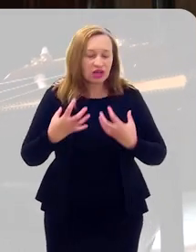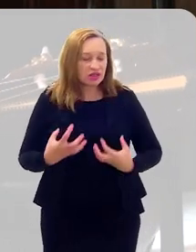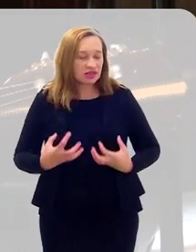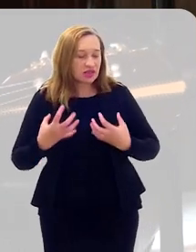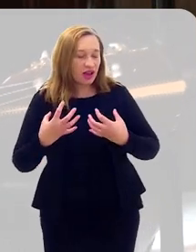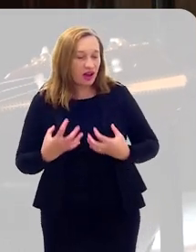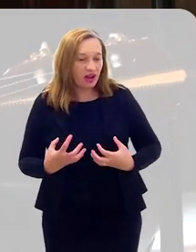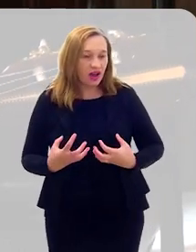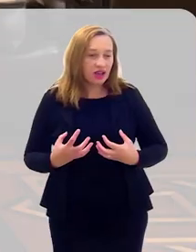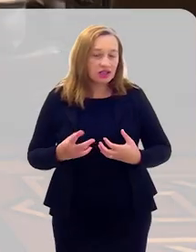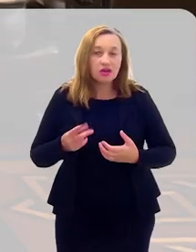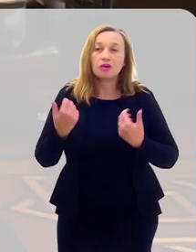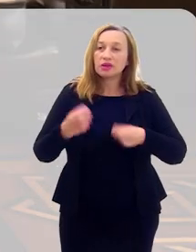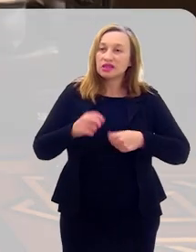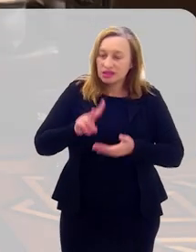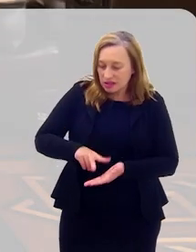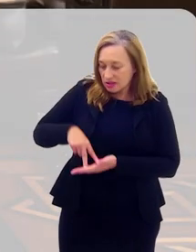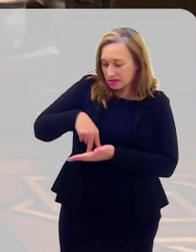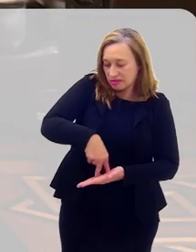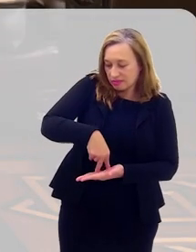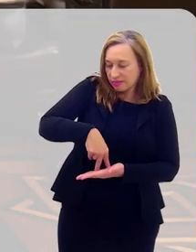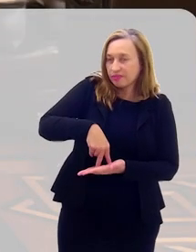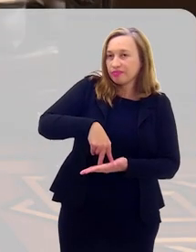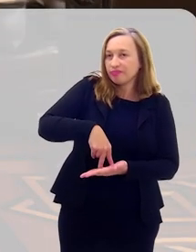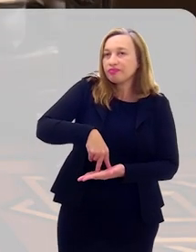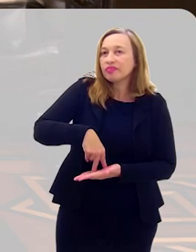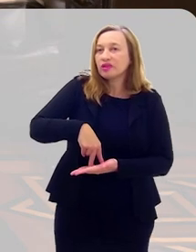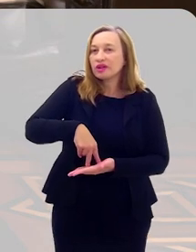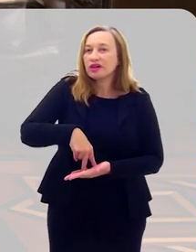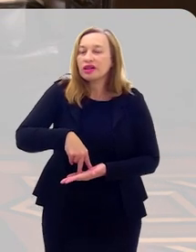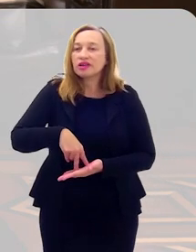cansado, se põe de pé.